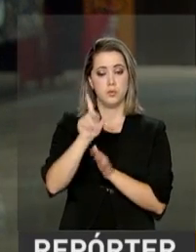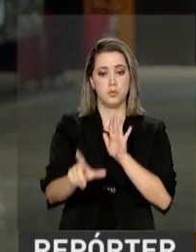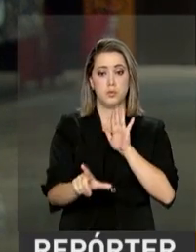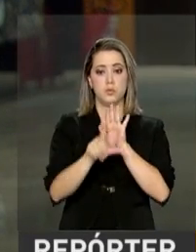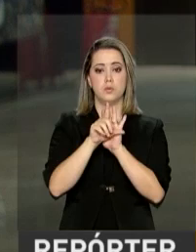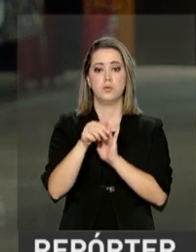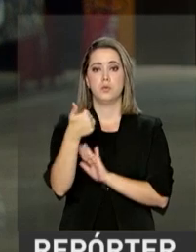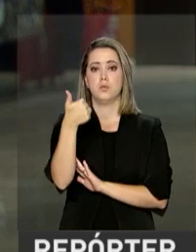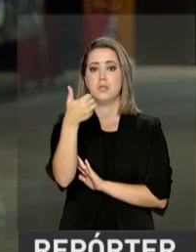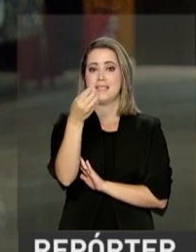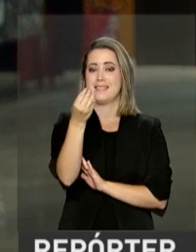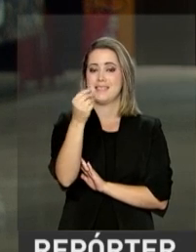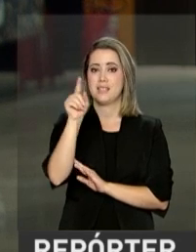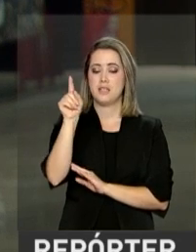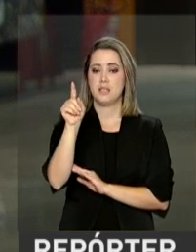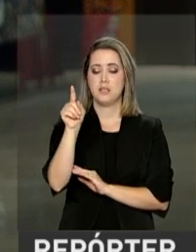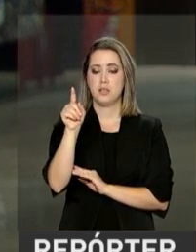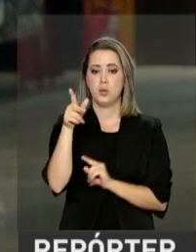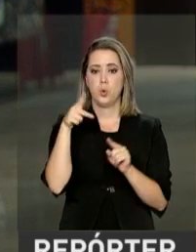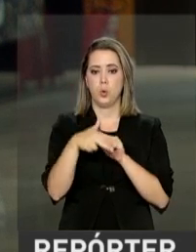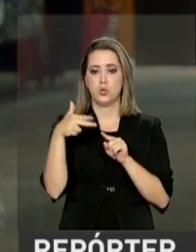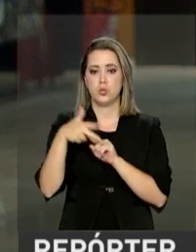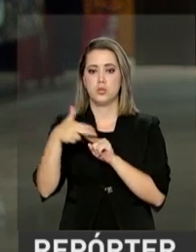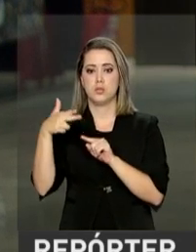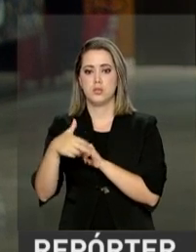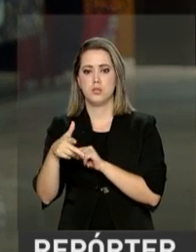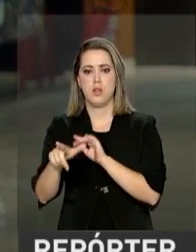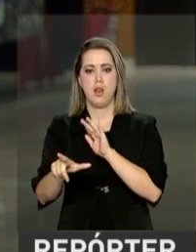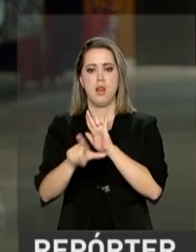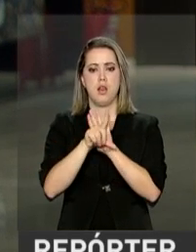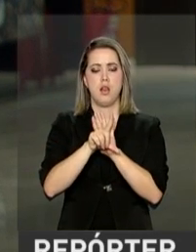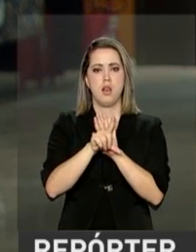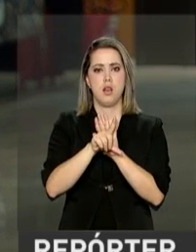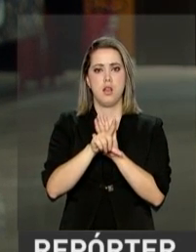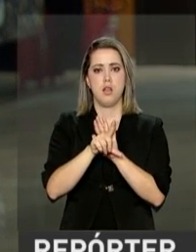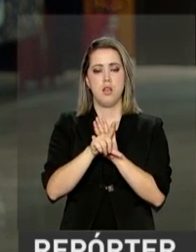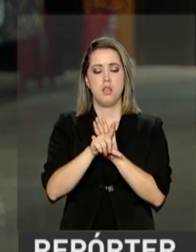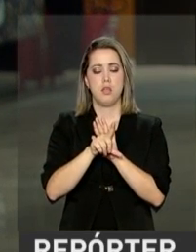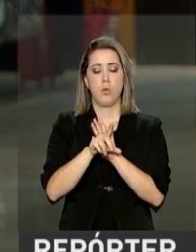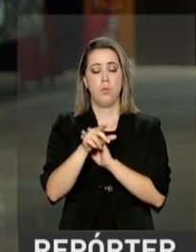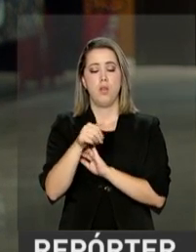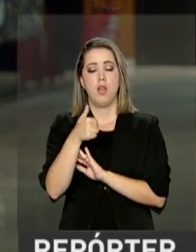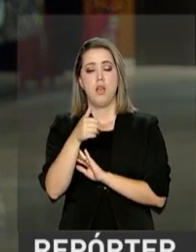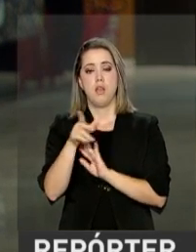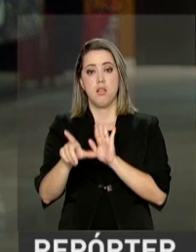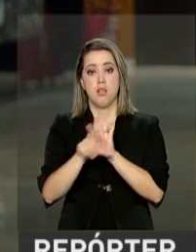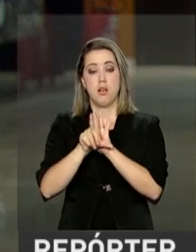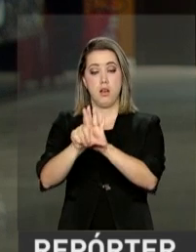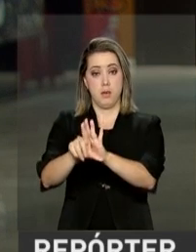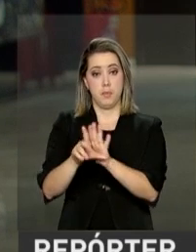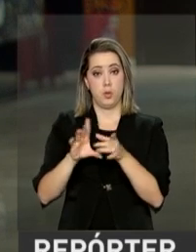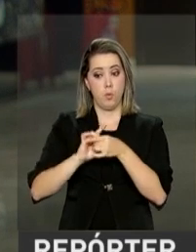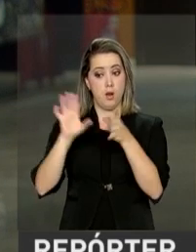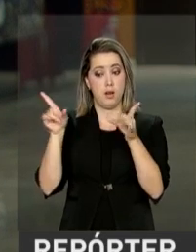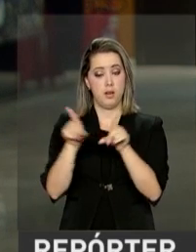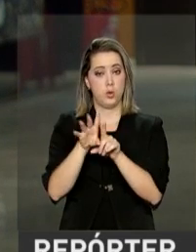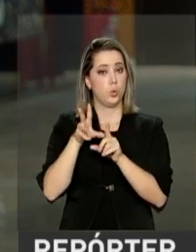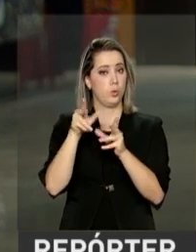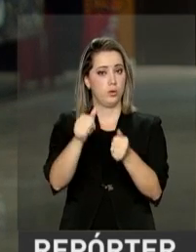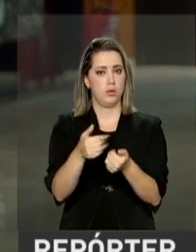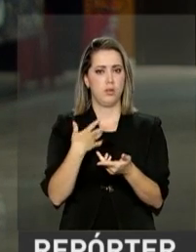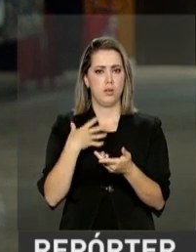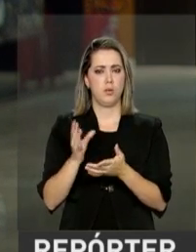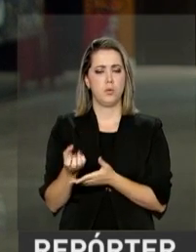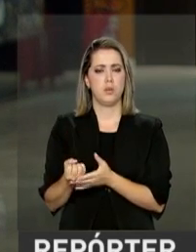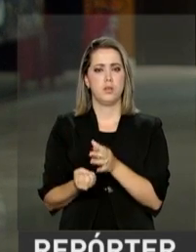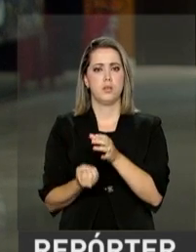hoje sem vetos a lei de Socorro financeiro aos Estados que na prática cria o regime de recuperação